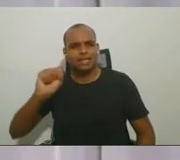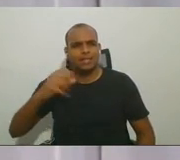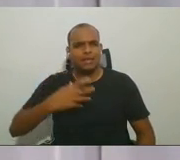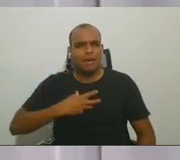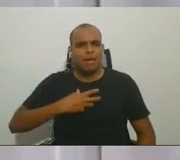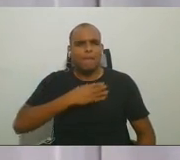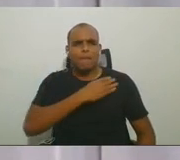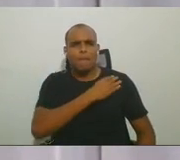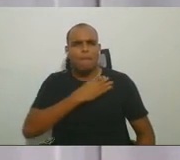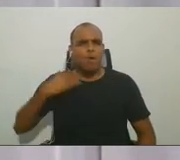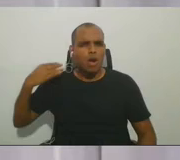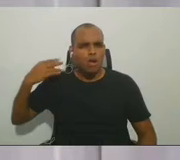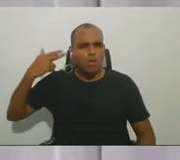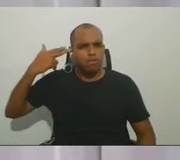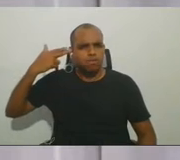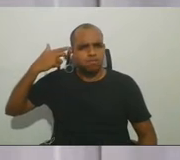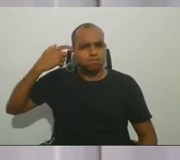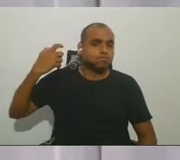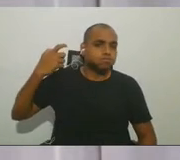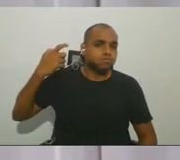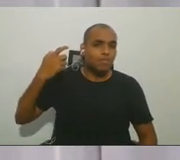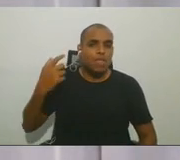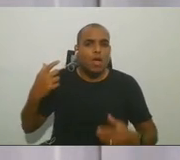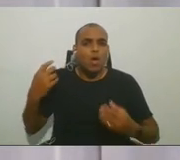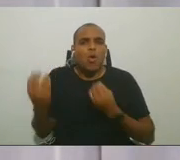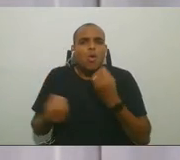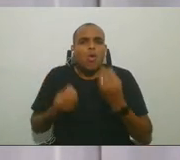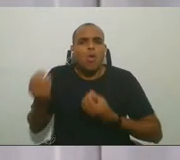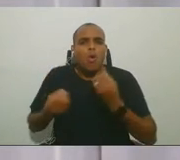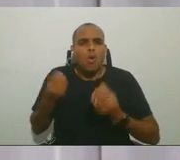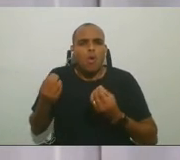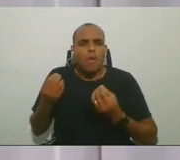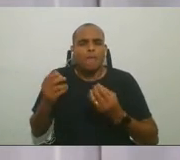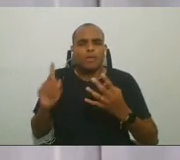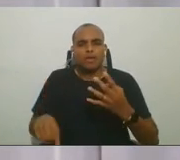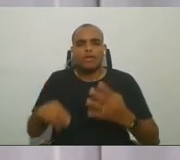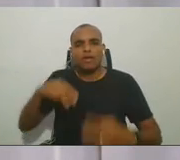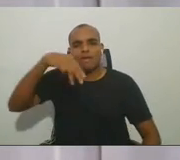não há faz muito tempo, como aconteceu com Marielle Franco,